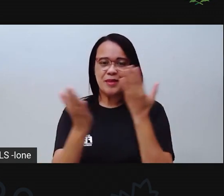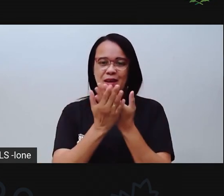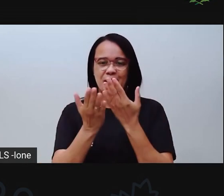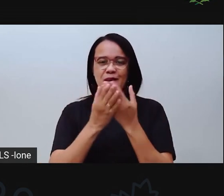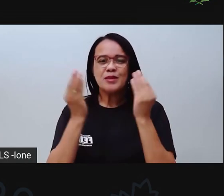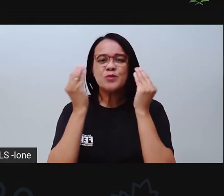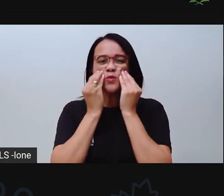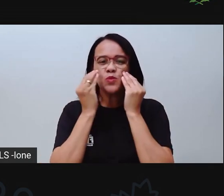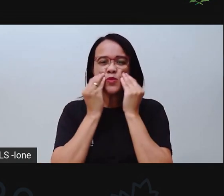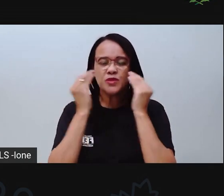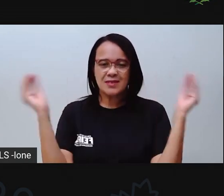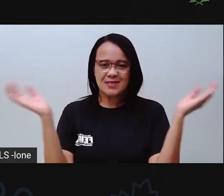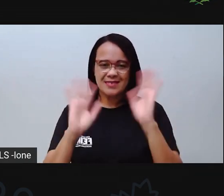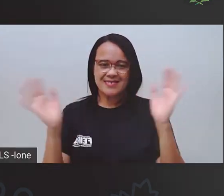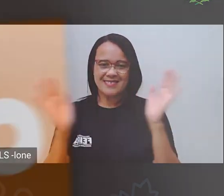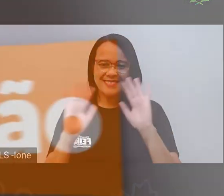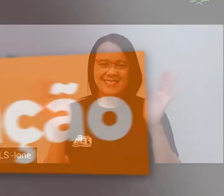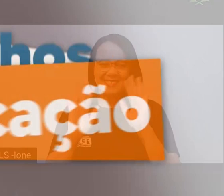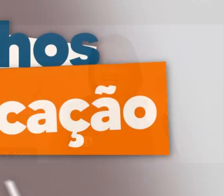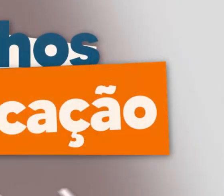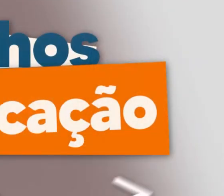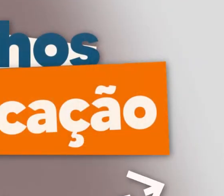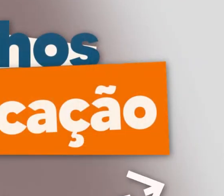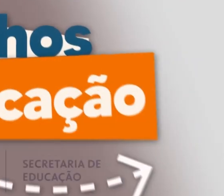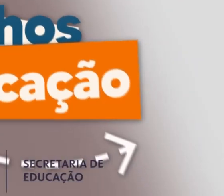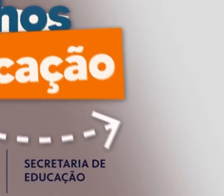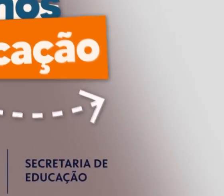beijão e até mais. Tchau, tchau. Tchau,